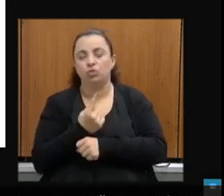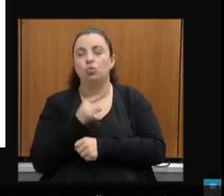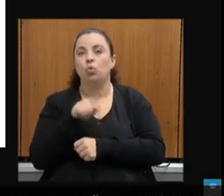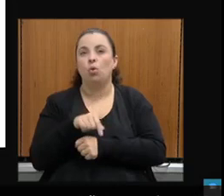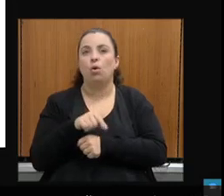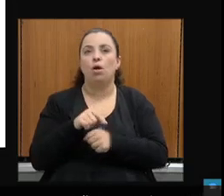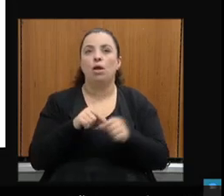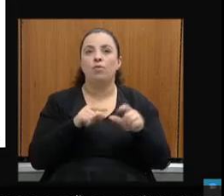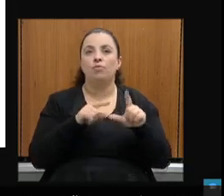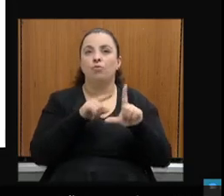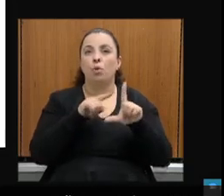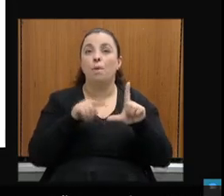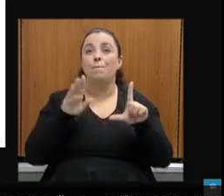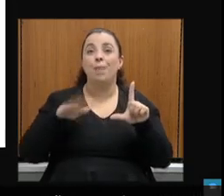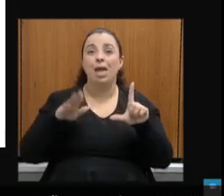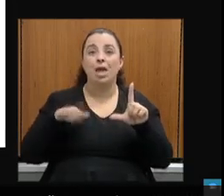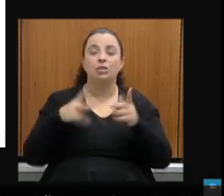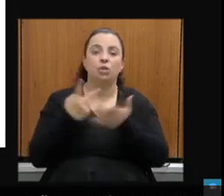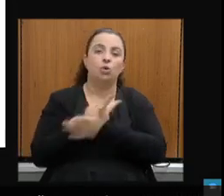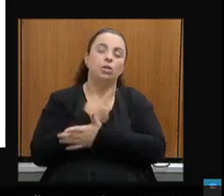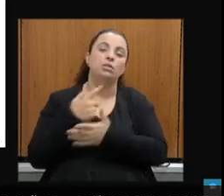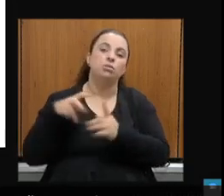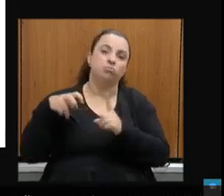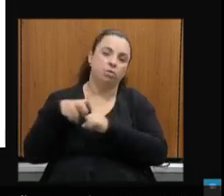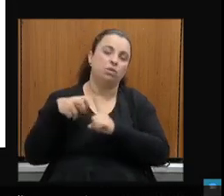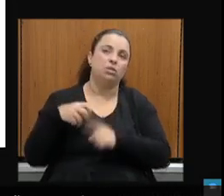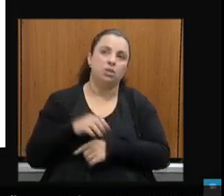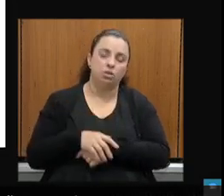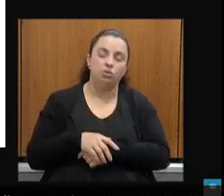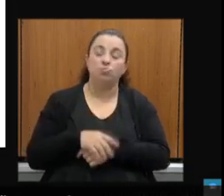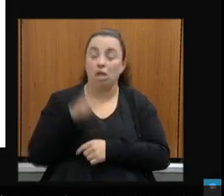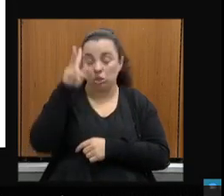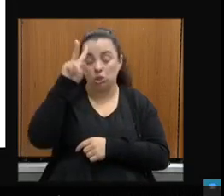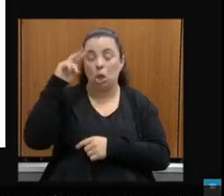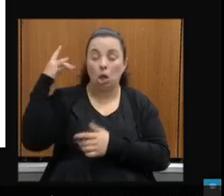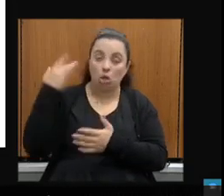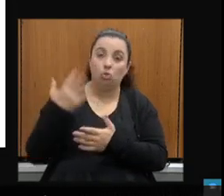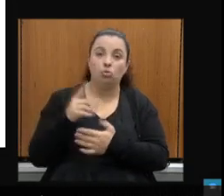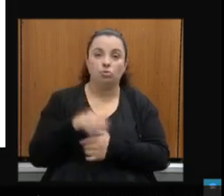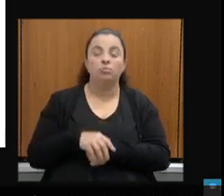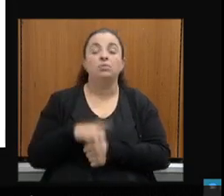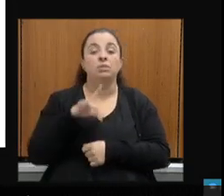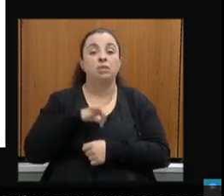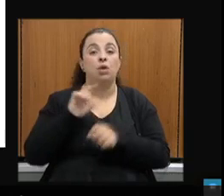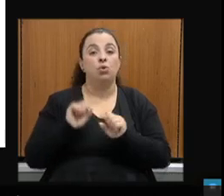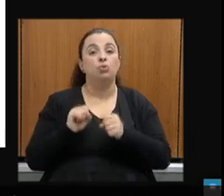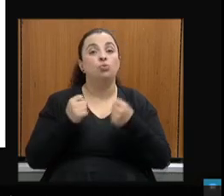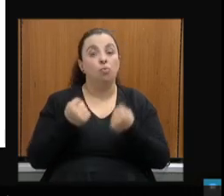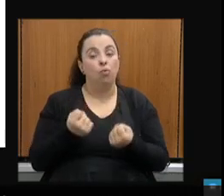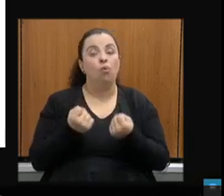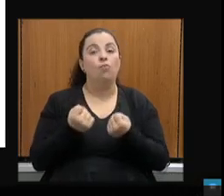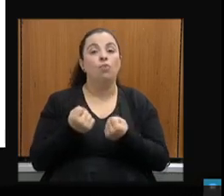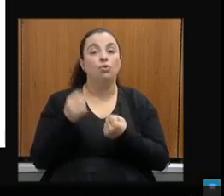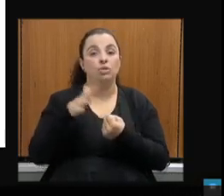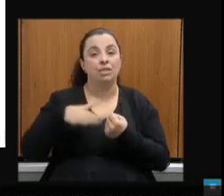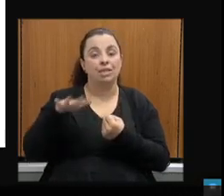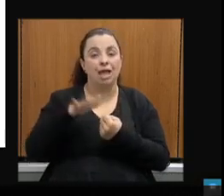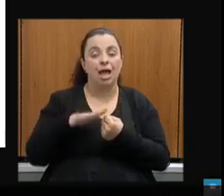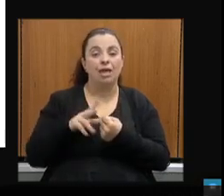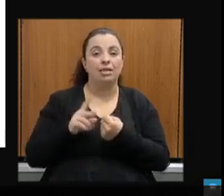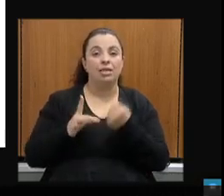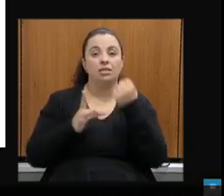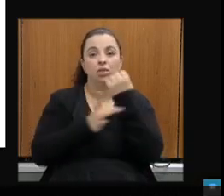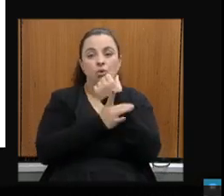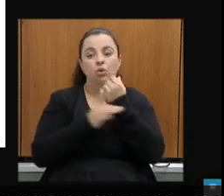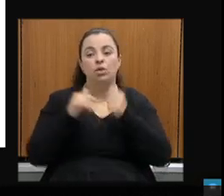é índice da da história aqui de fato tem um esforço muito grande da da área de segurança do